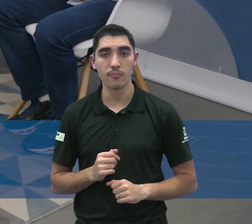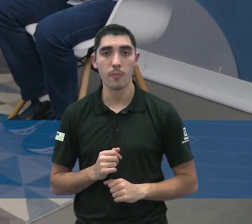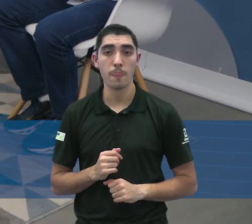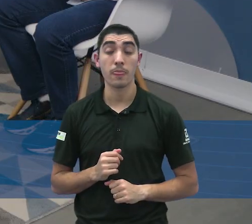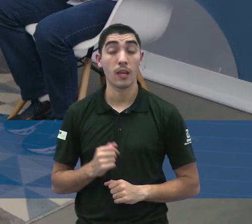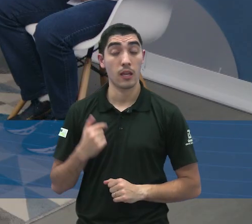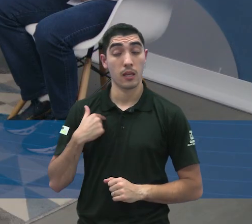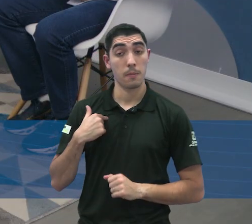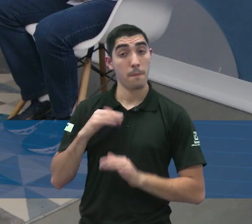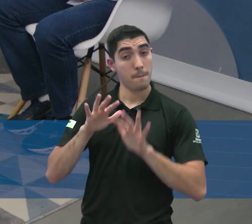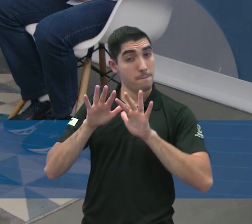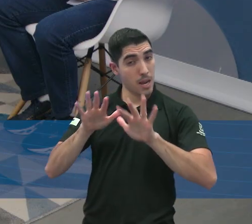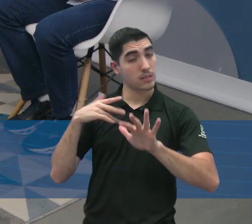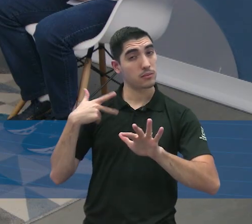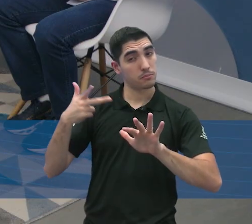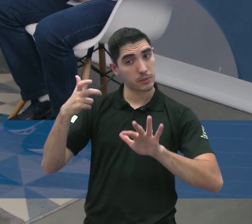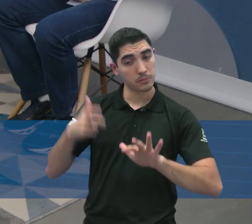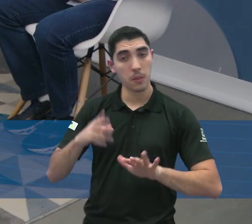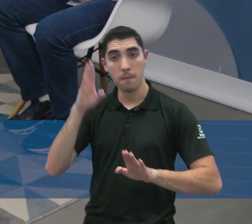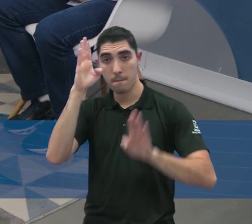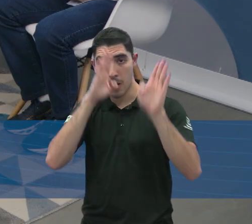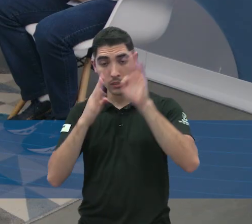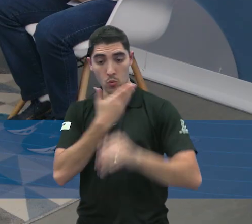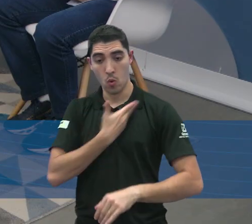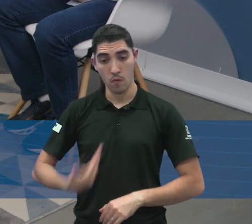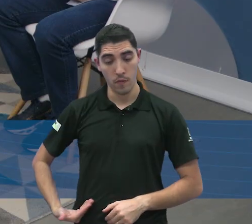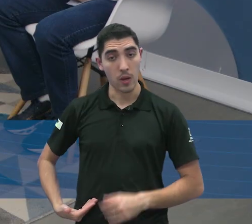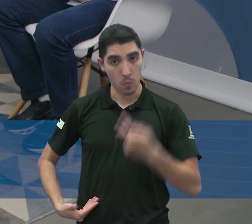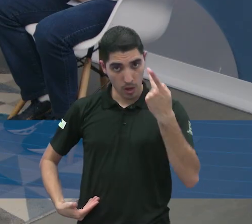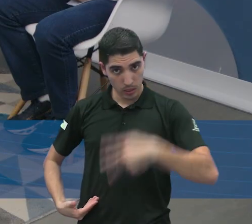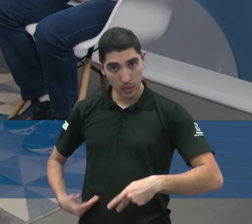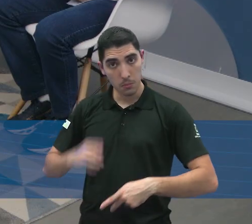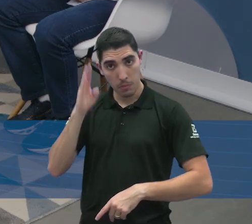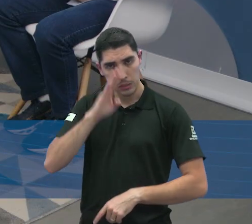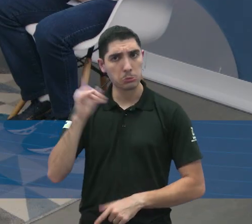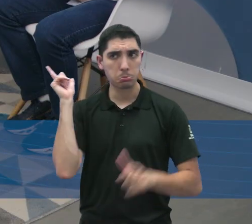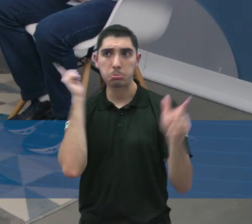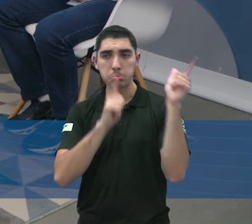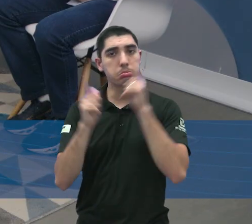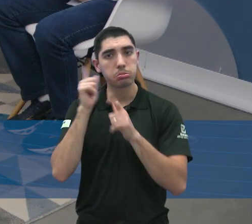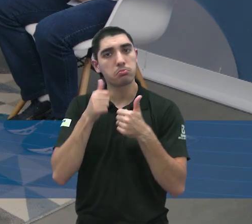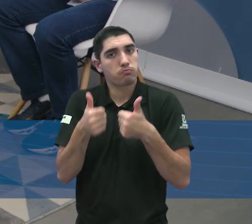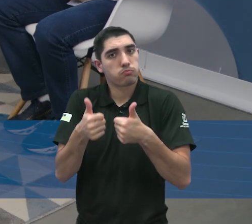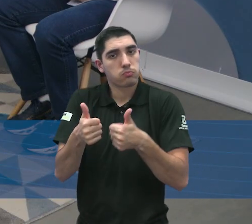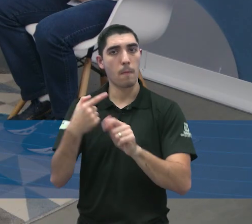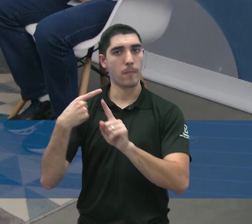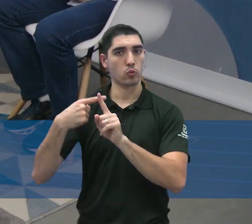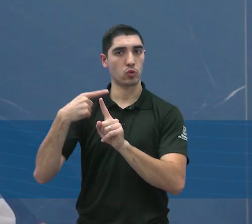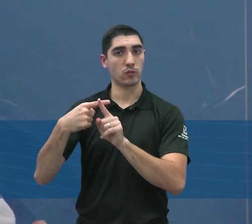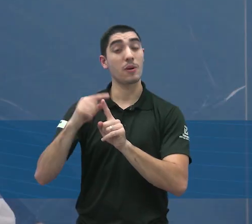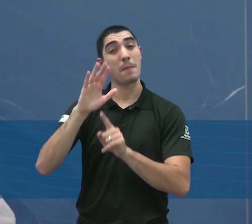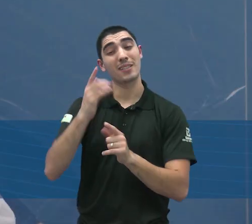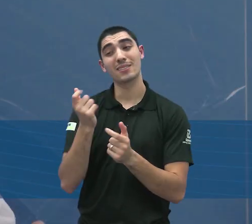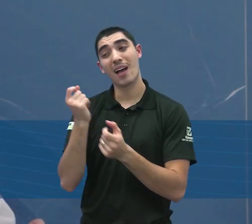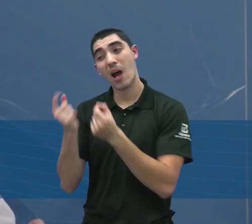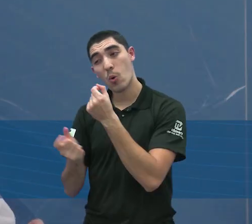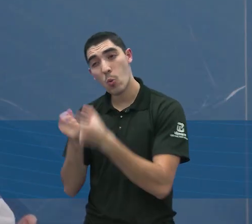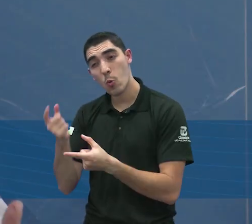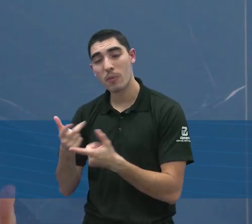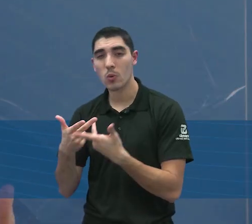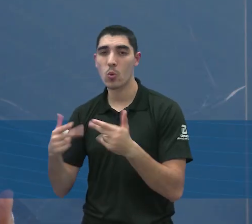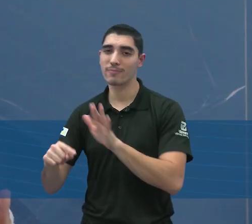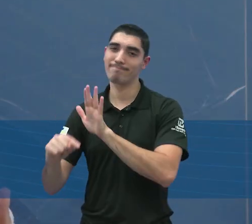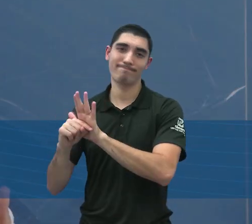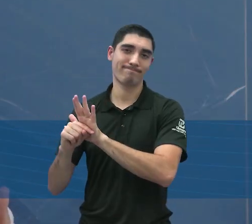determinadas situações o Brasil ele tem êxito, o governo brasileiro tem tido êxito, né? Em outras não, é? Porque nós